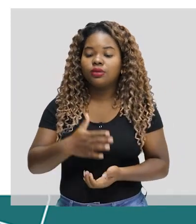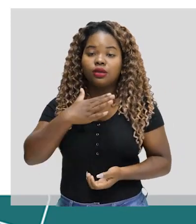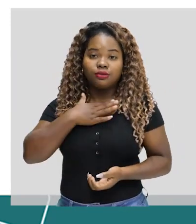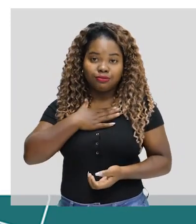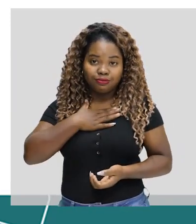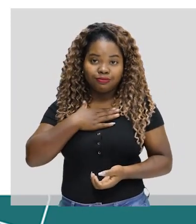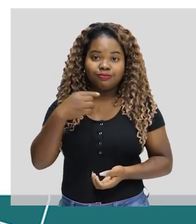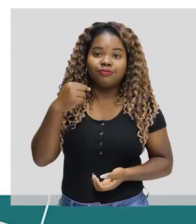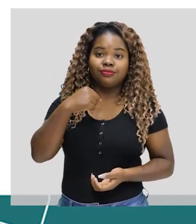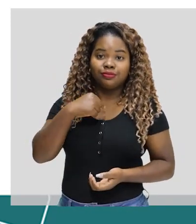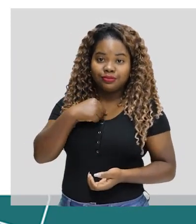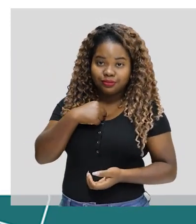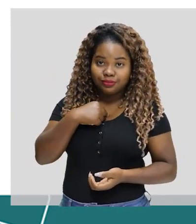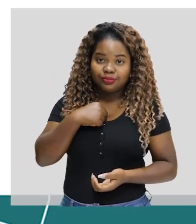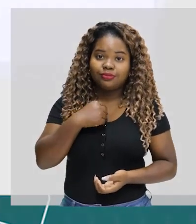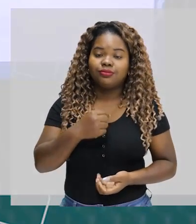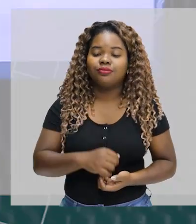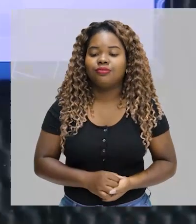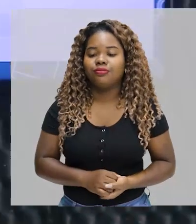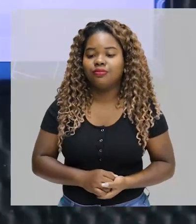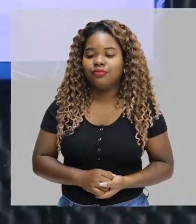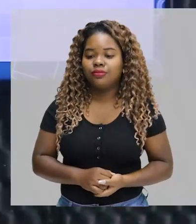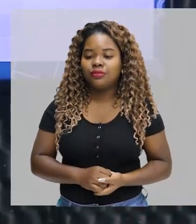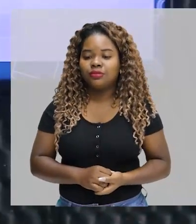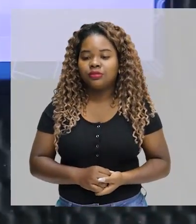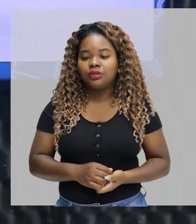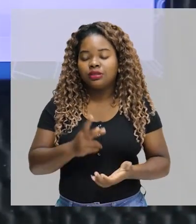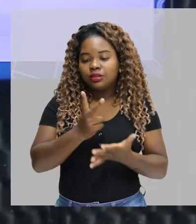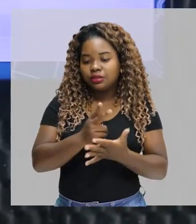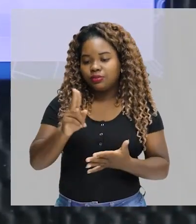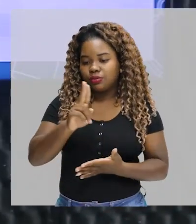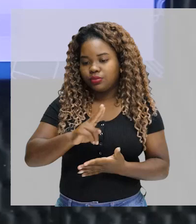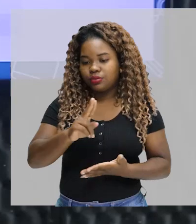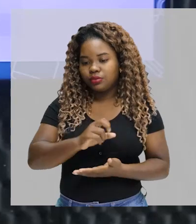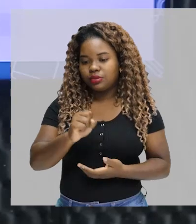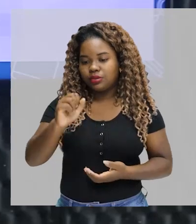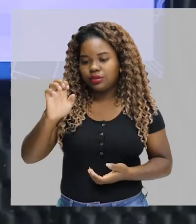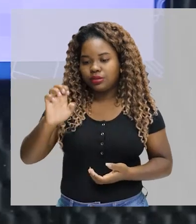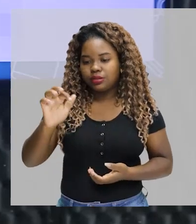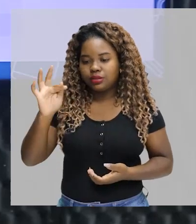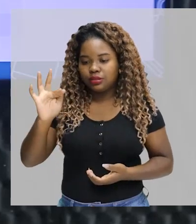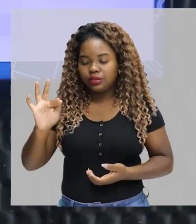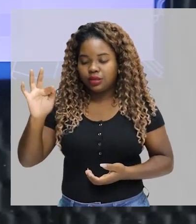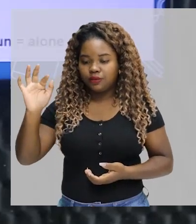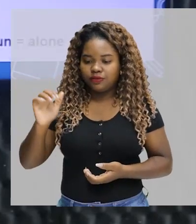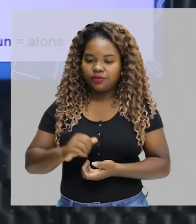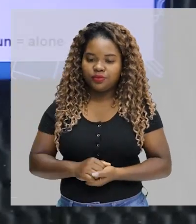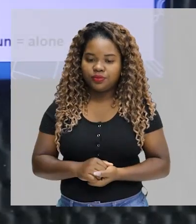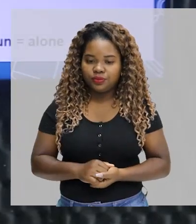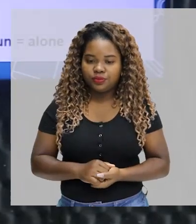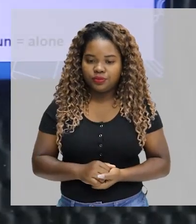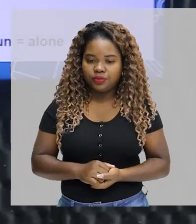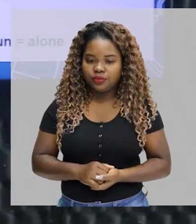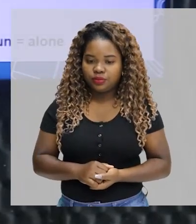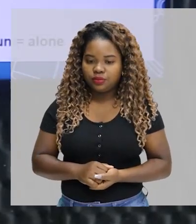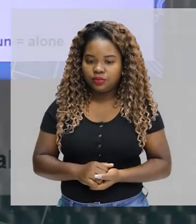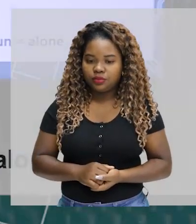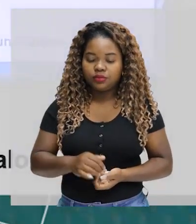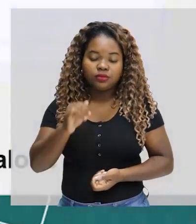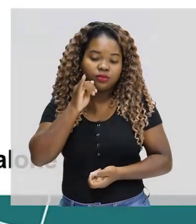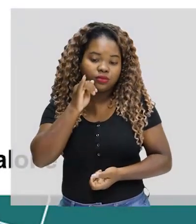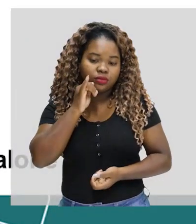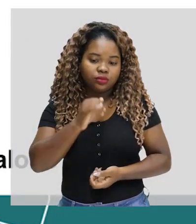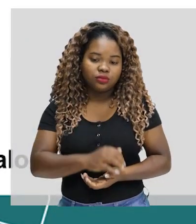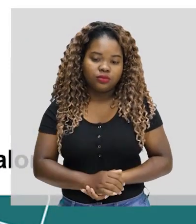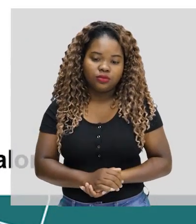mim mesmo, eu mesmo, ele mesmo, sempre usando essa palavrinha mesmo que nós temos em português.